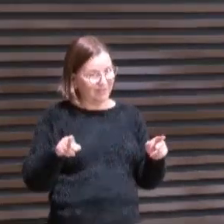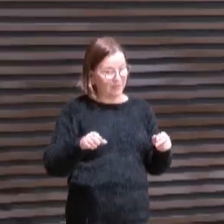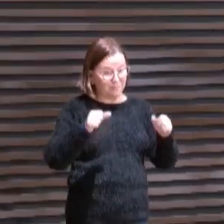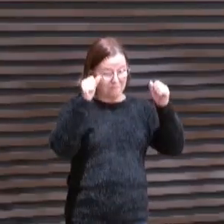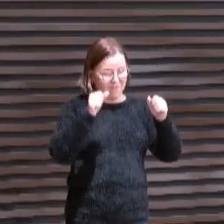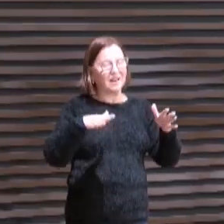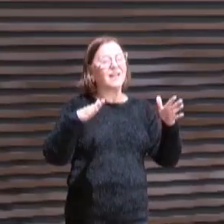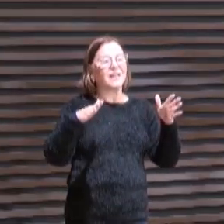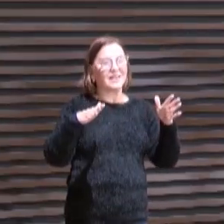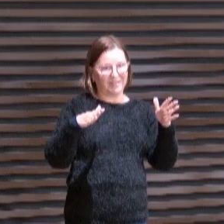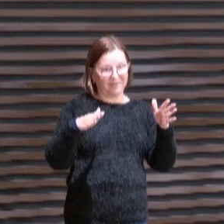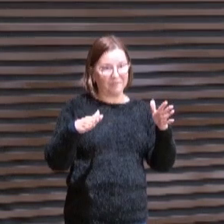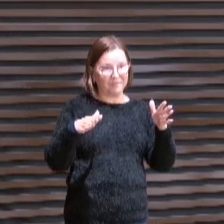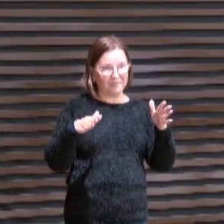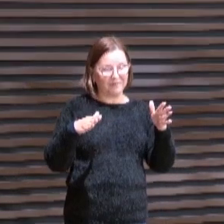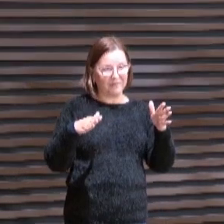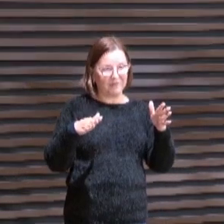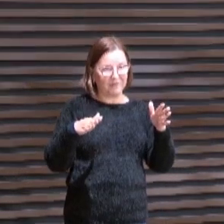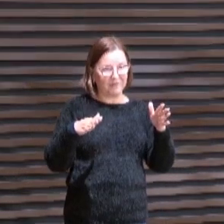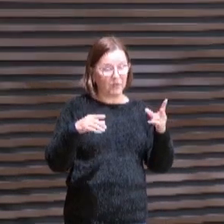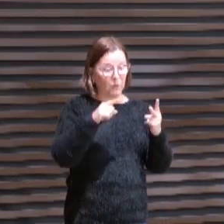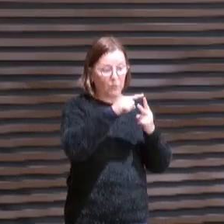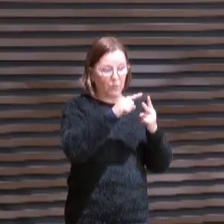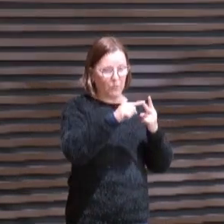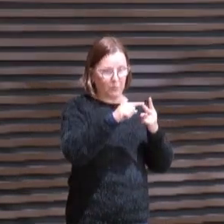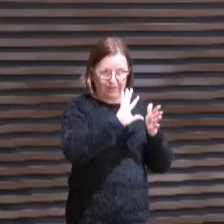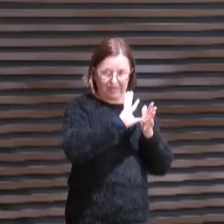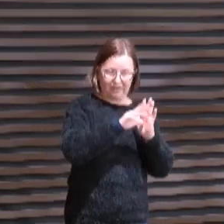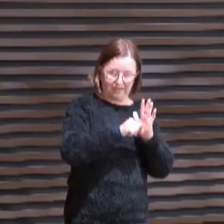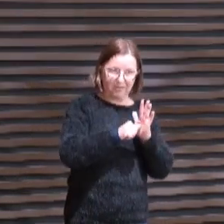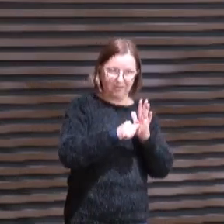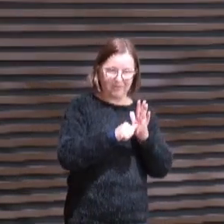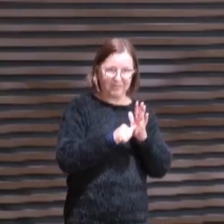milagre. Os dois ladrões